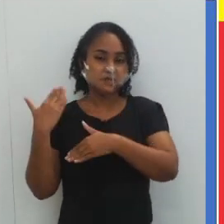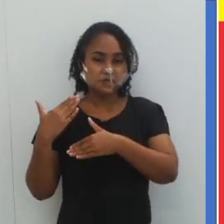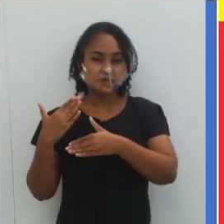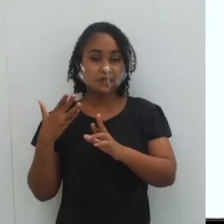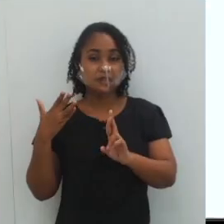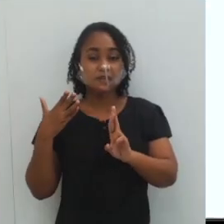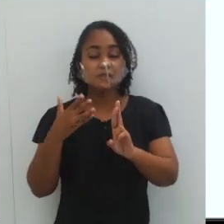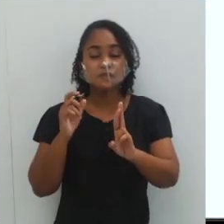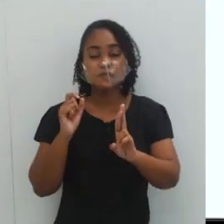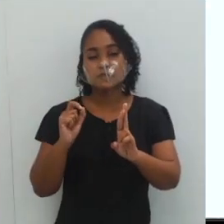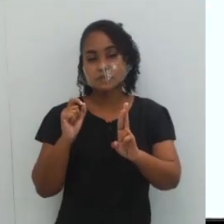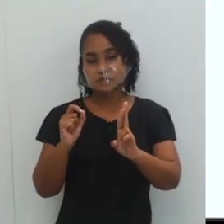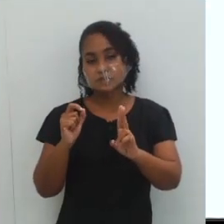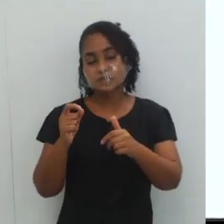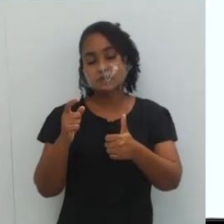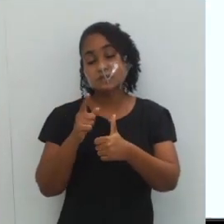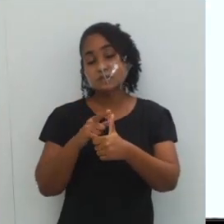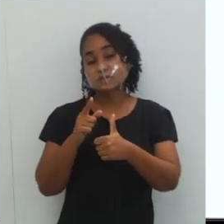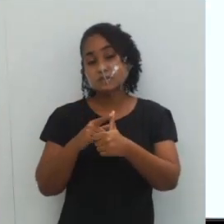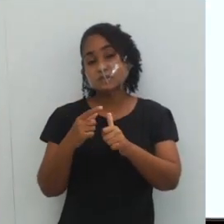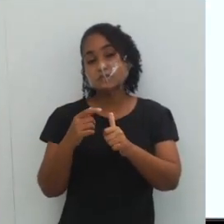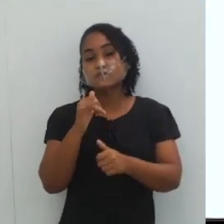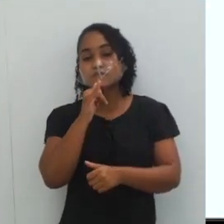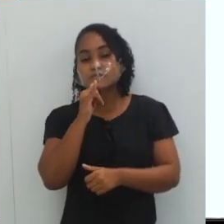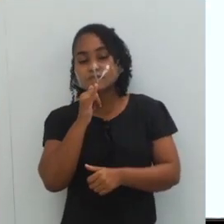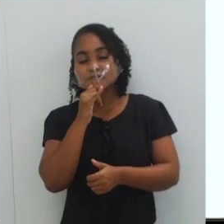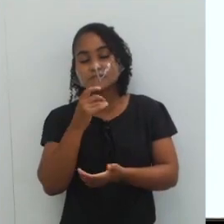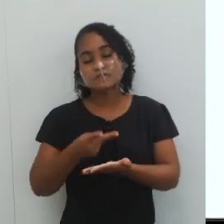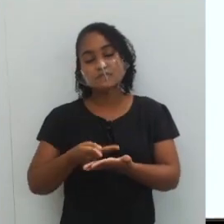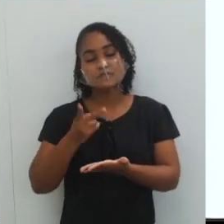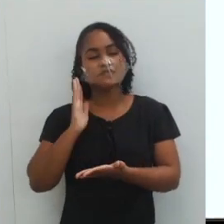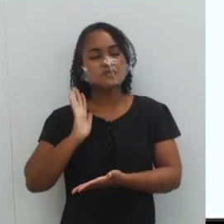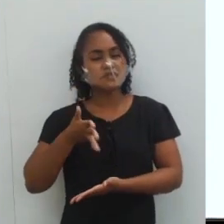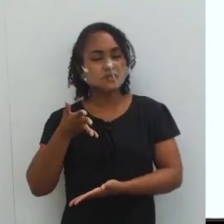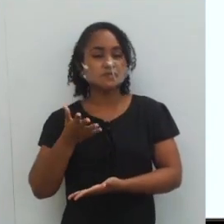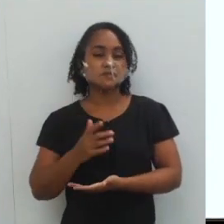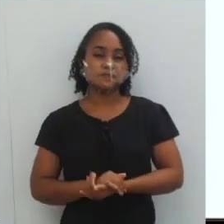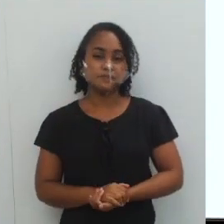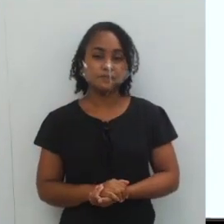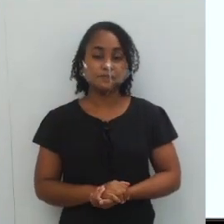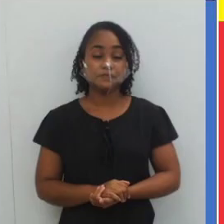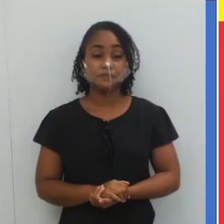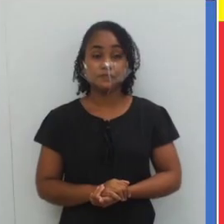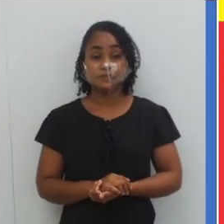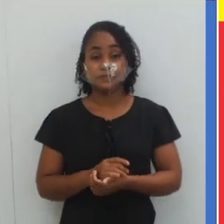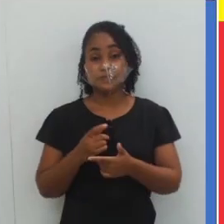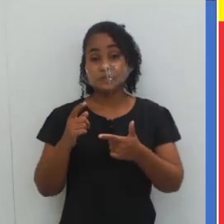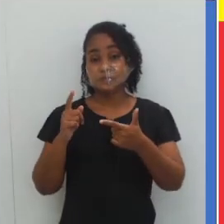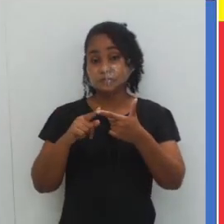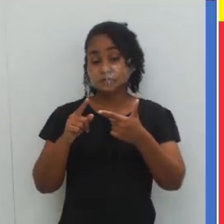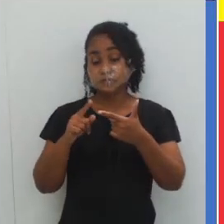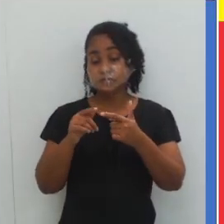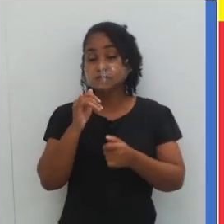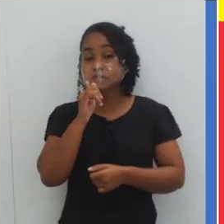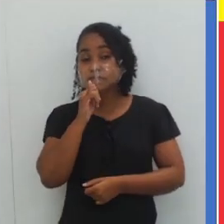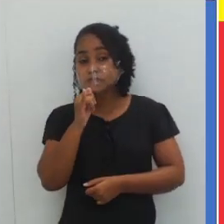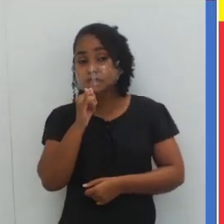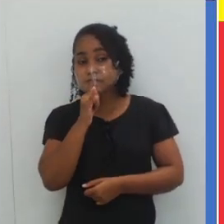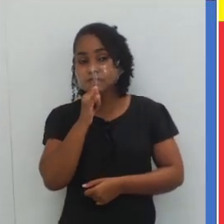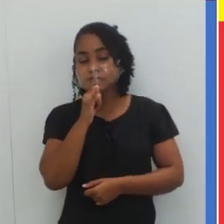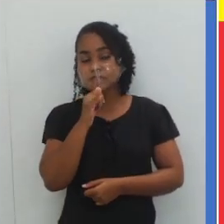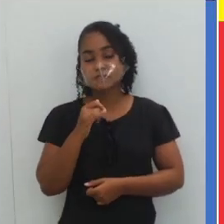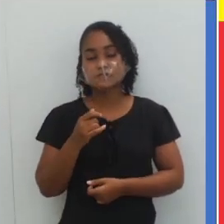passada. Isso representa o ponto 1, né? Uma ação que ficou aí lá no passado. No ponto 2, a gente